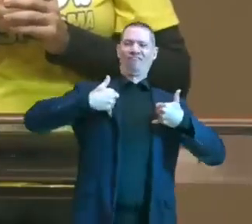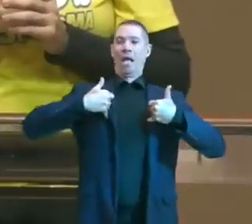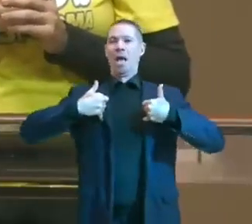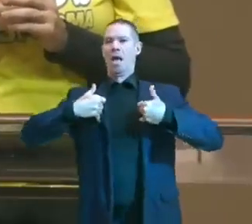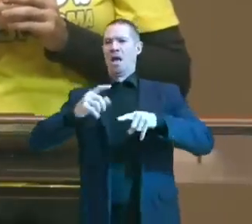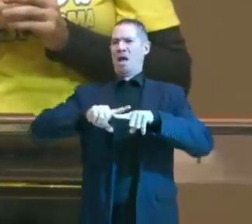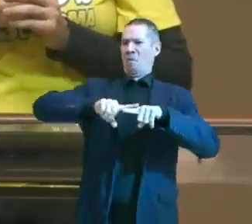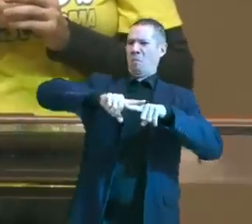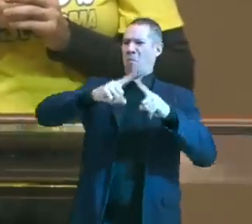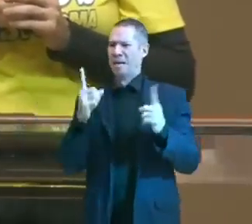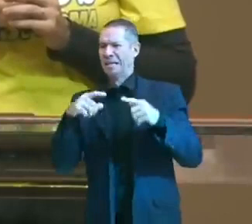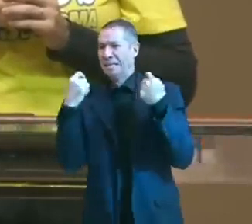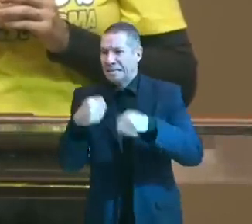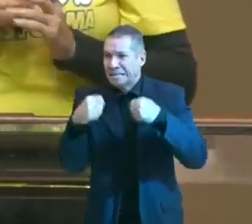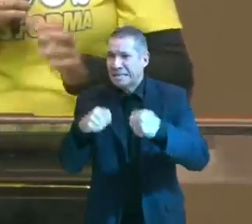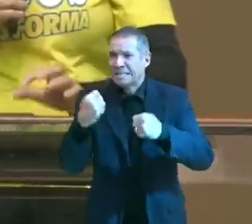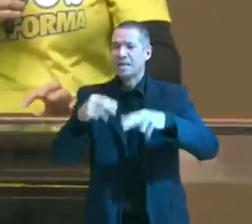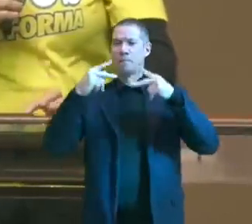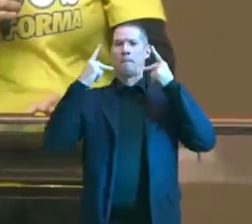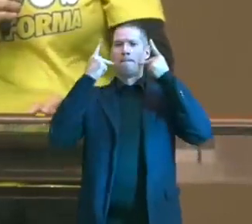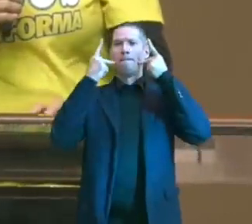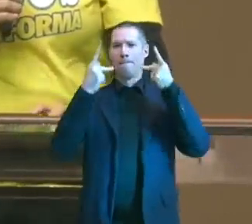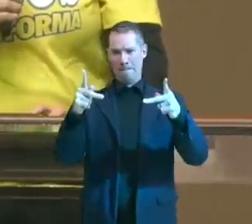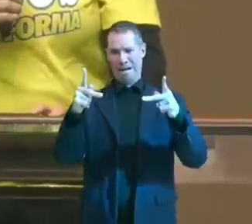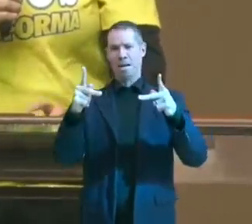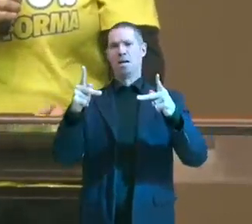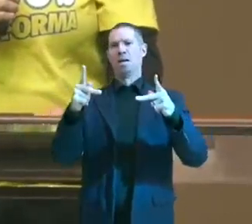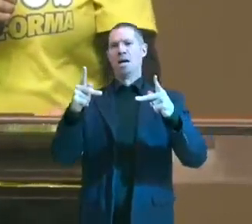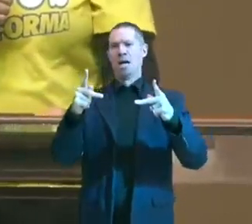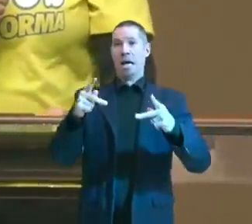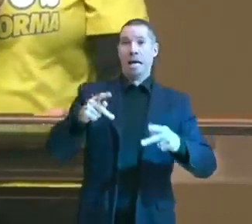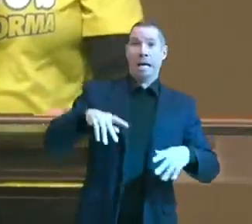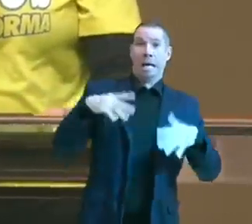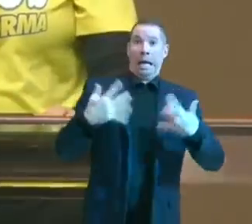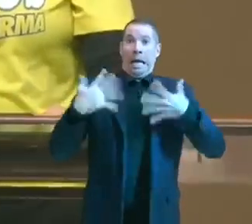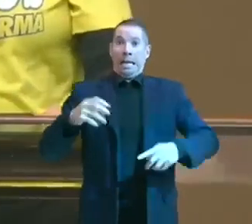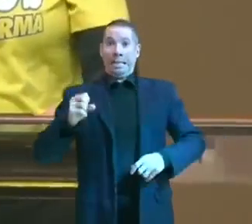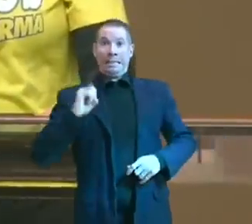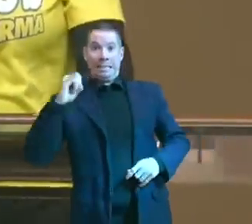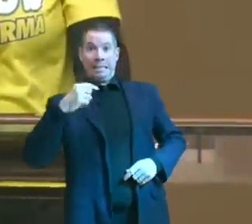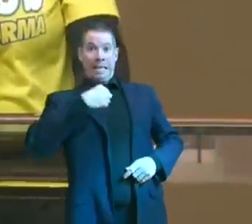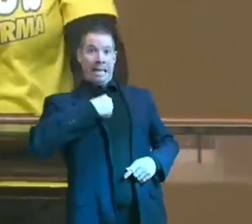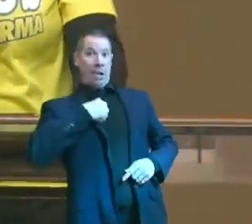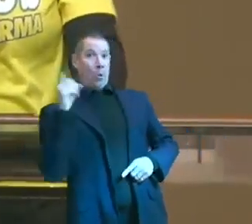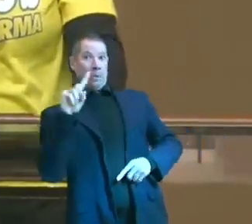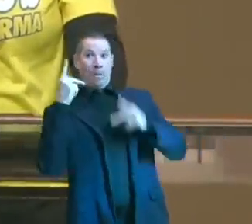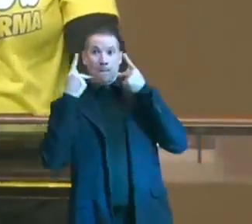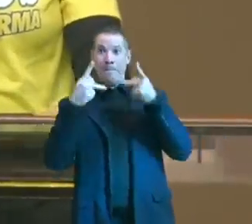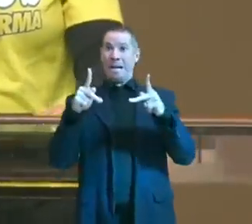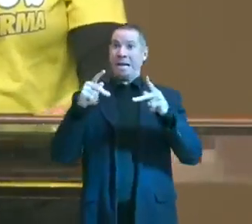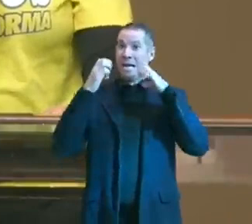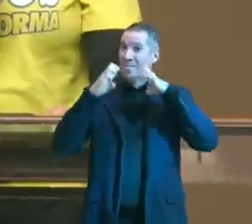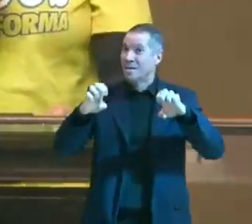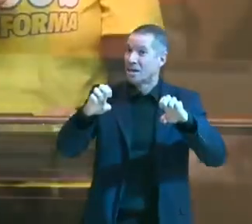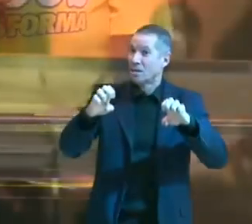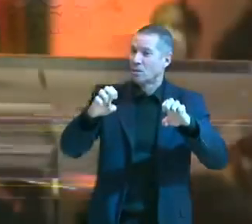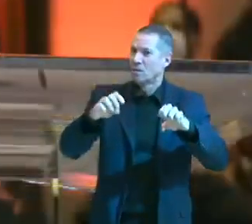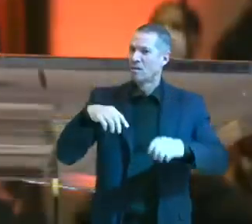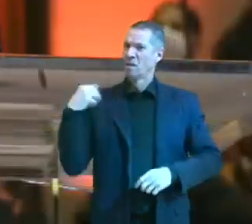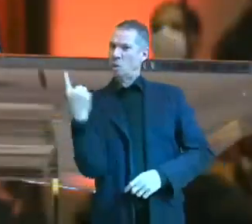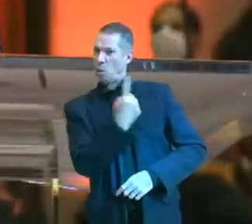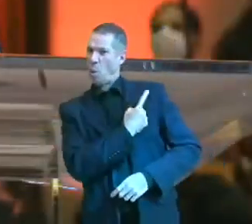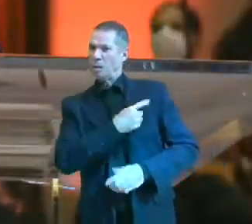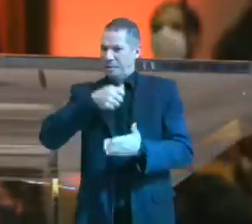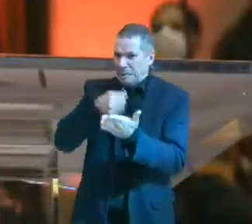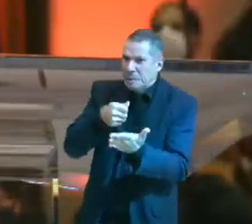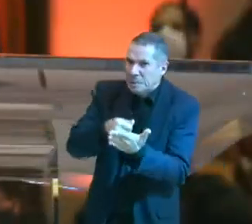me é imposta a necessidade de pregar. E ai de mim, se não pregar o evangelho. Não que nós devemos pregar